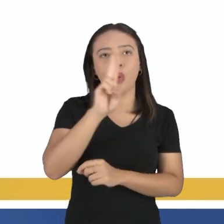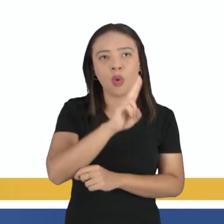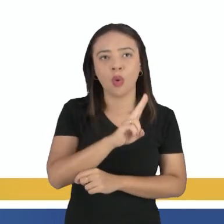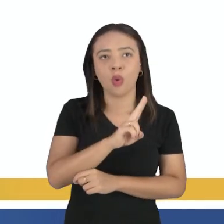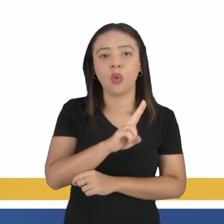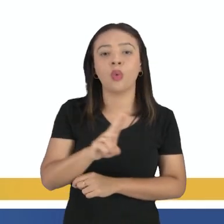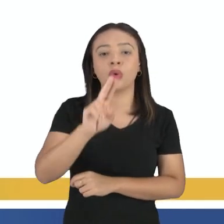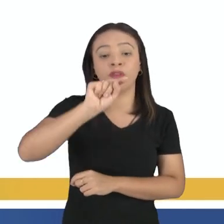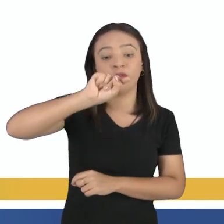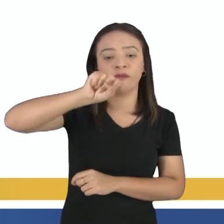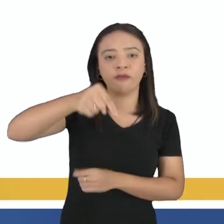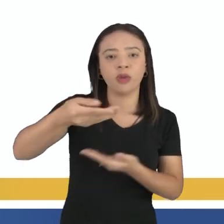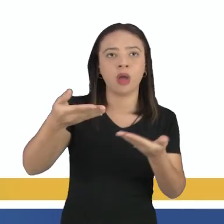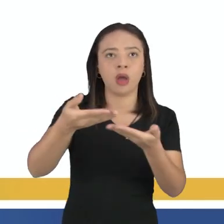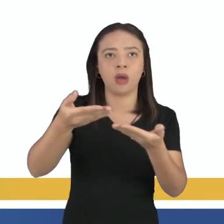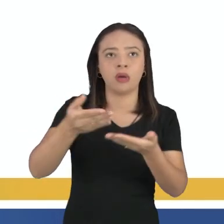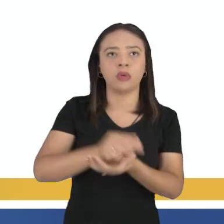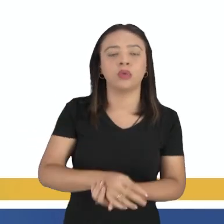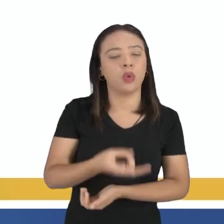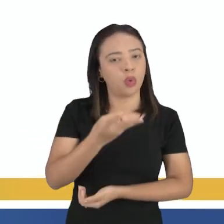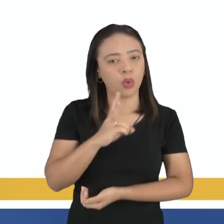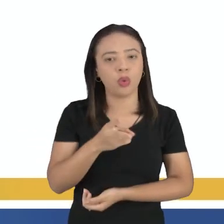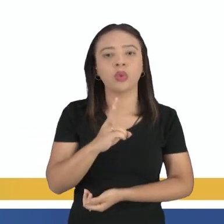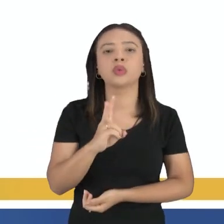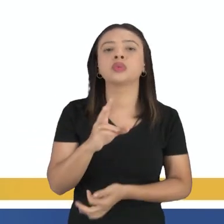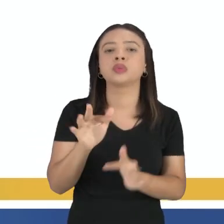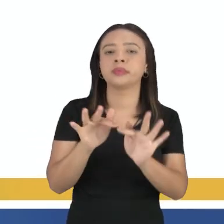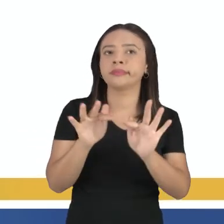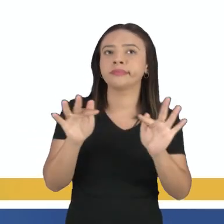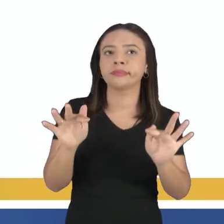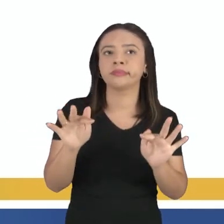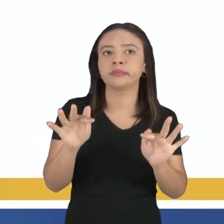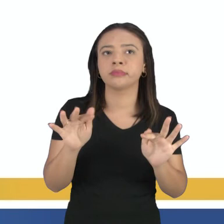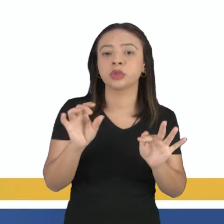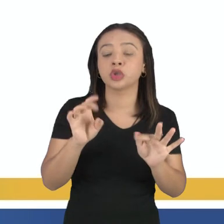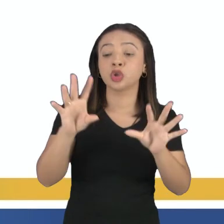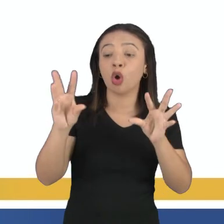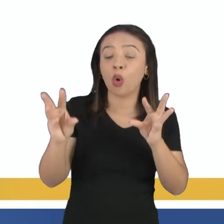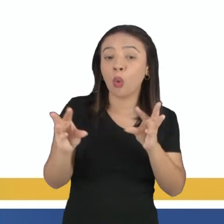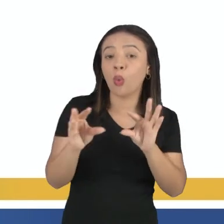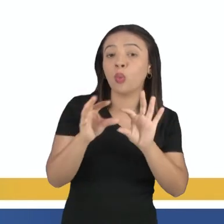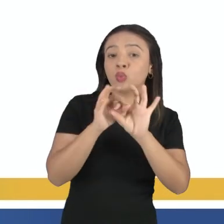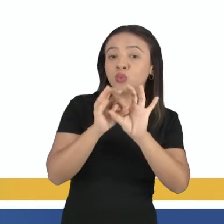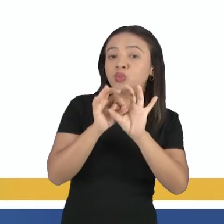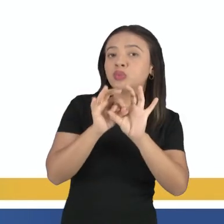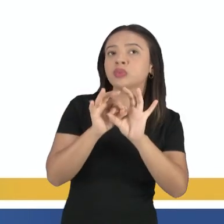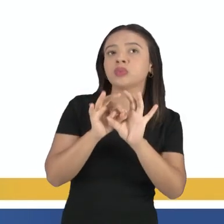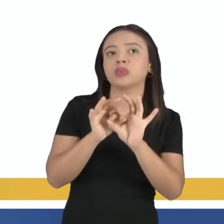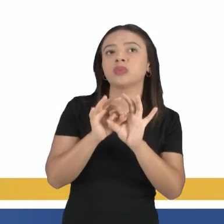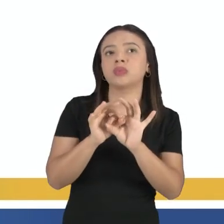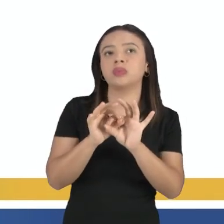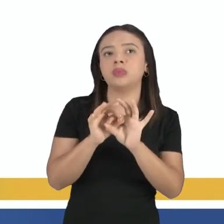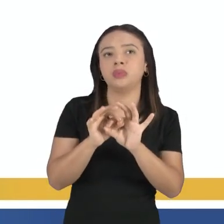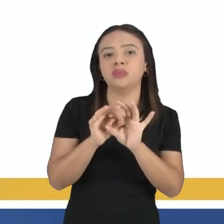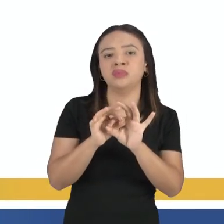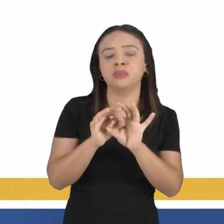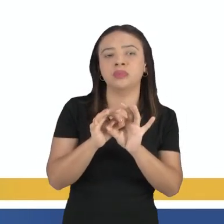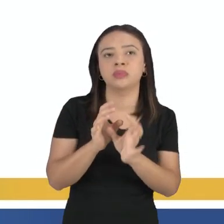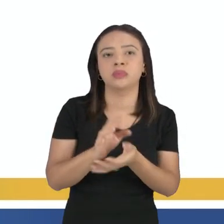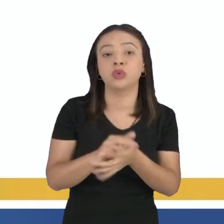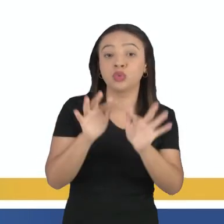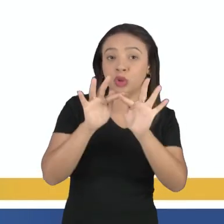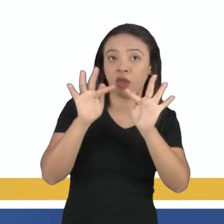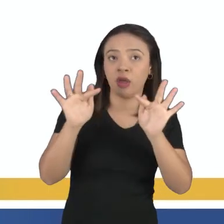invés do ponto, a vírgula, não interrompeu a oração, né? Ele apenas juntou ali, tornou ela justa posta, como